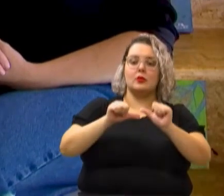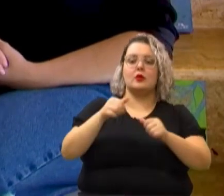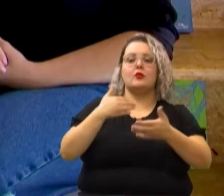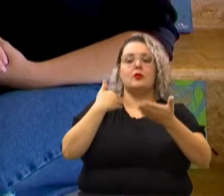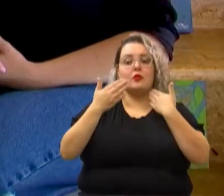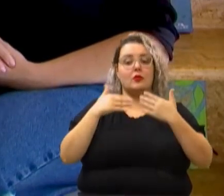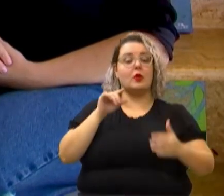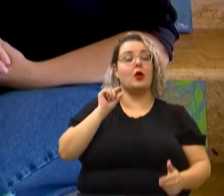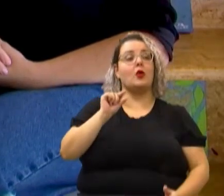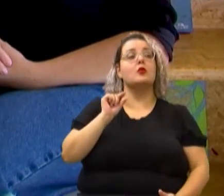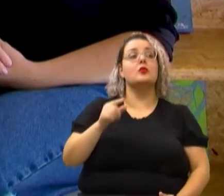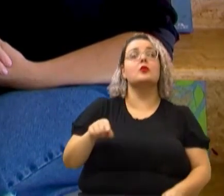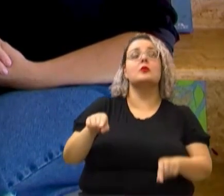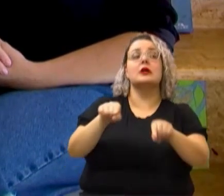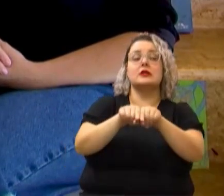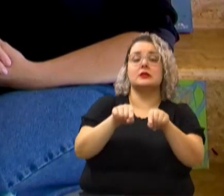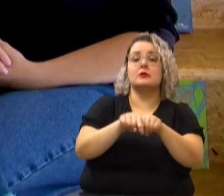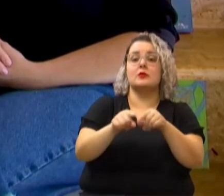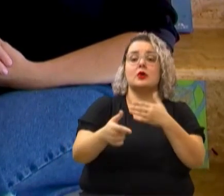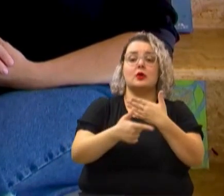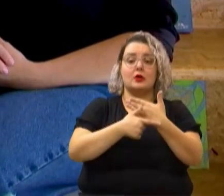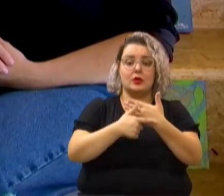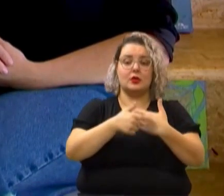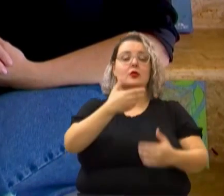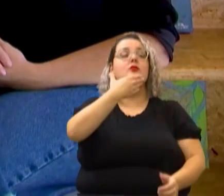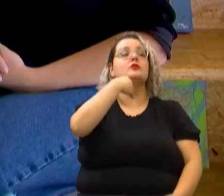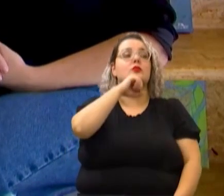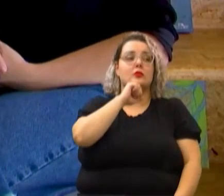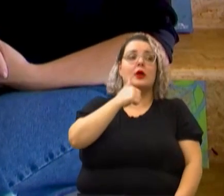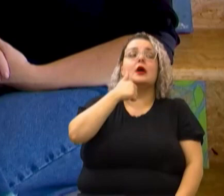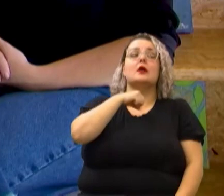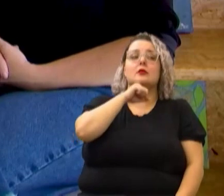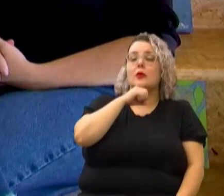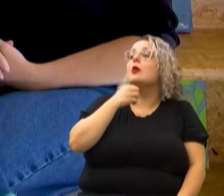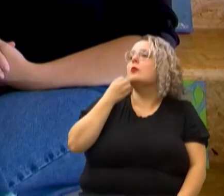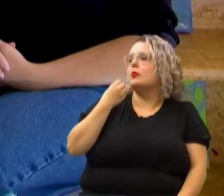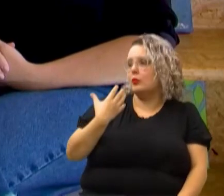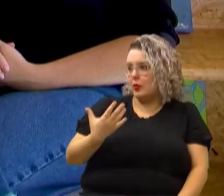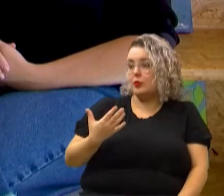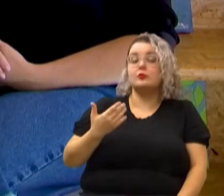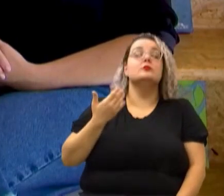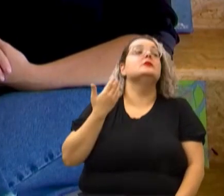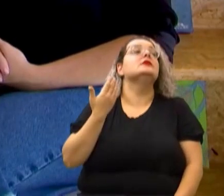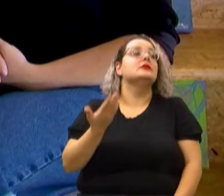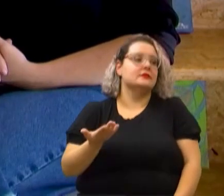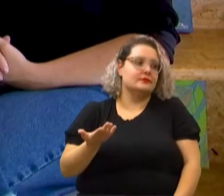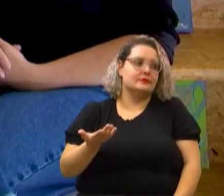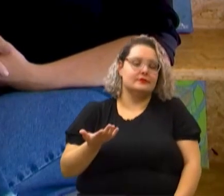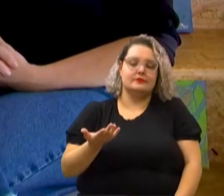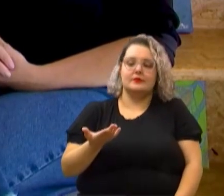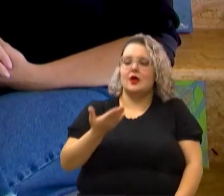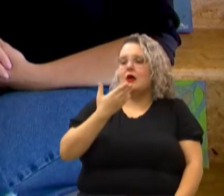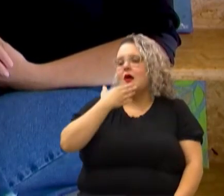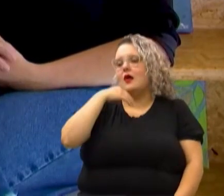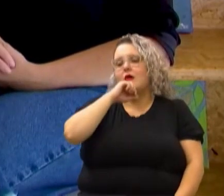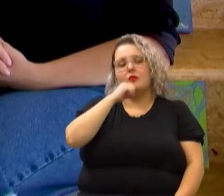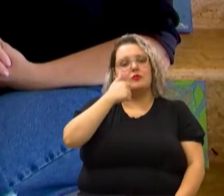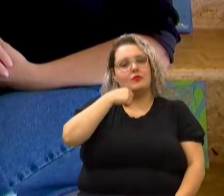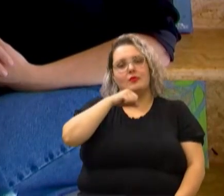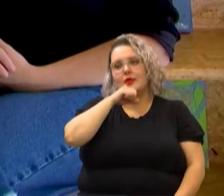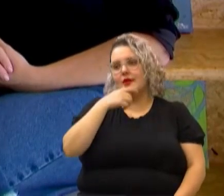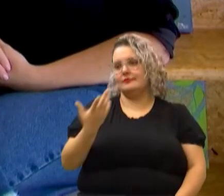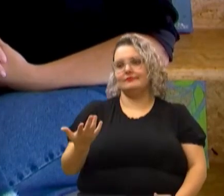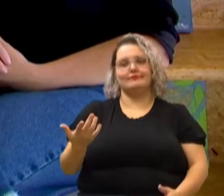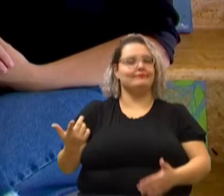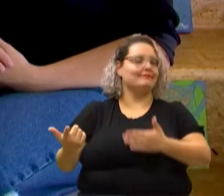página Vamos conversar um pouquinho sobre também o papel dos pais e aí os pais eles